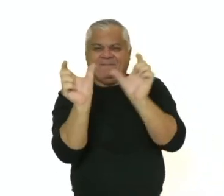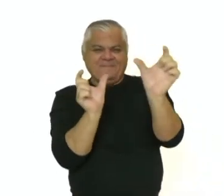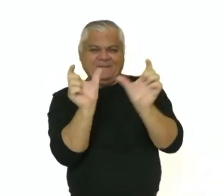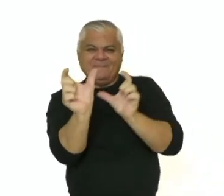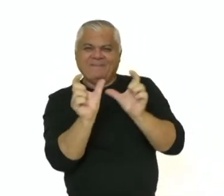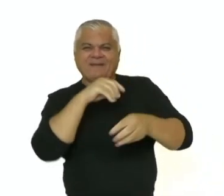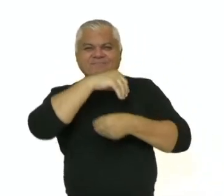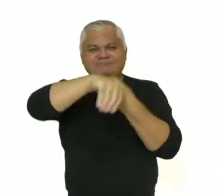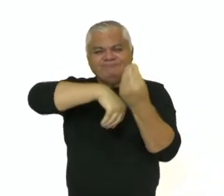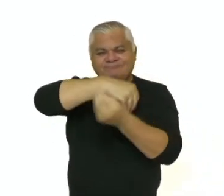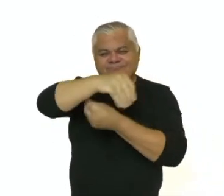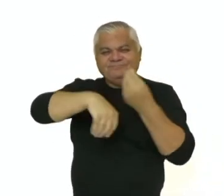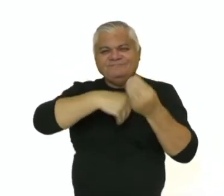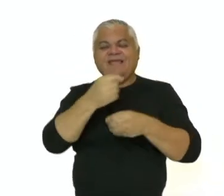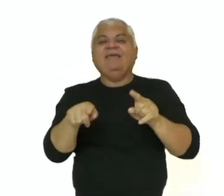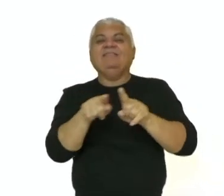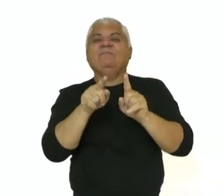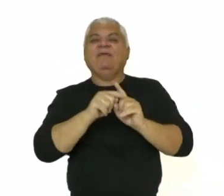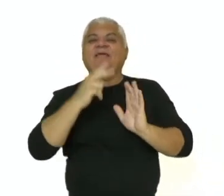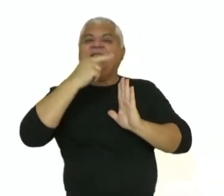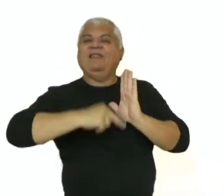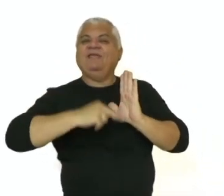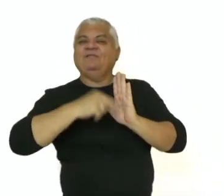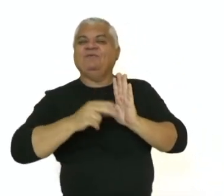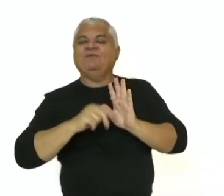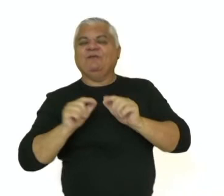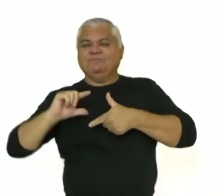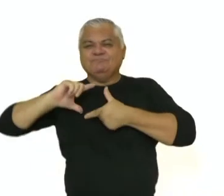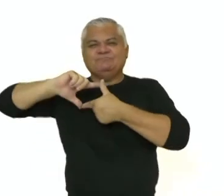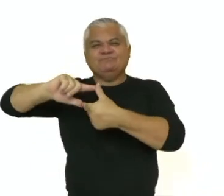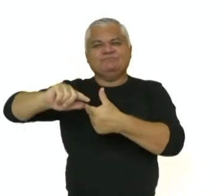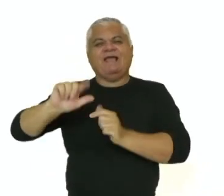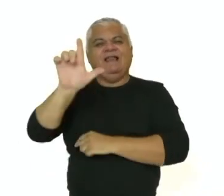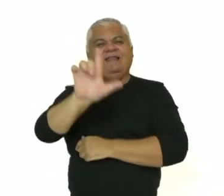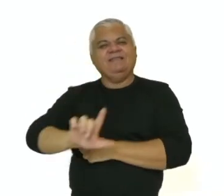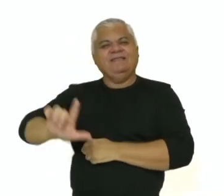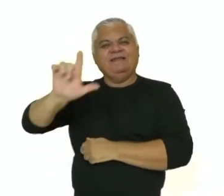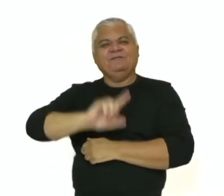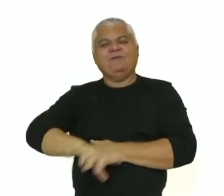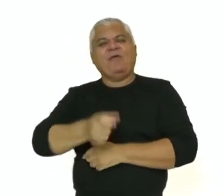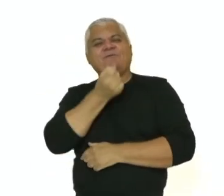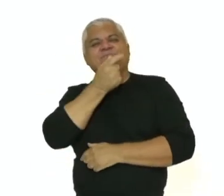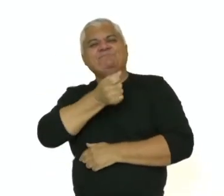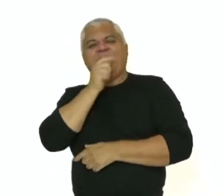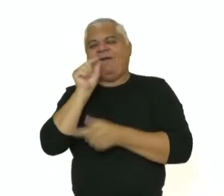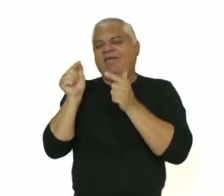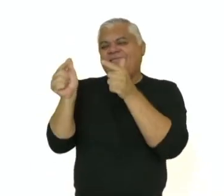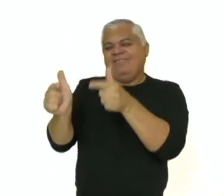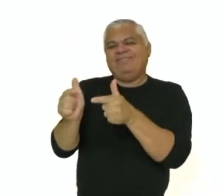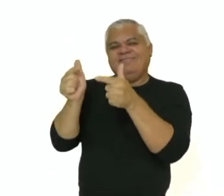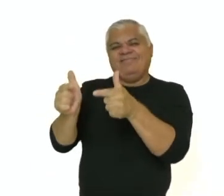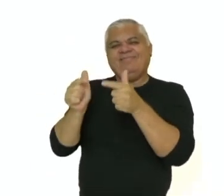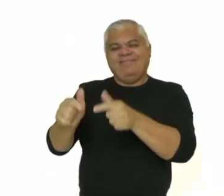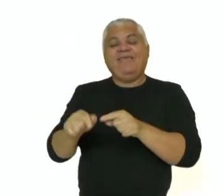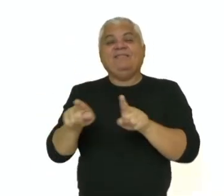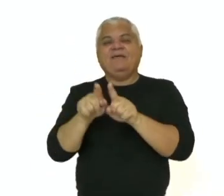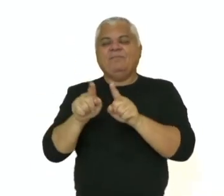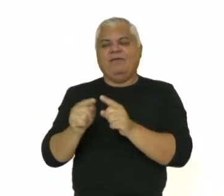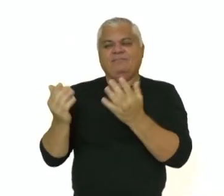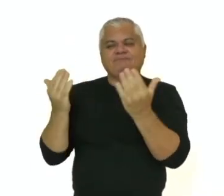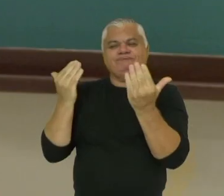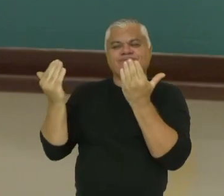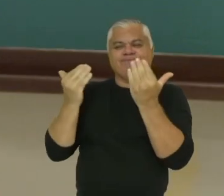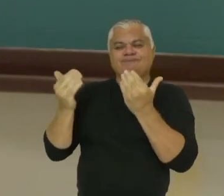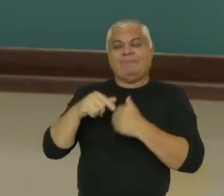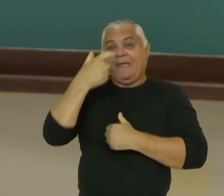com o leitor e com as tradições literárias, humor sutil e permanente e análise psicológica dos personagens